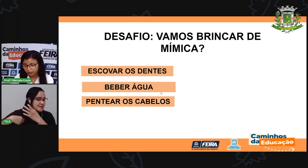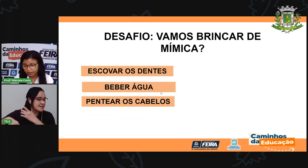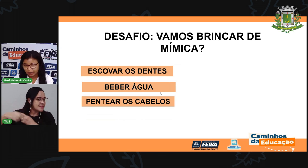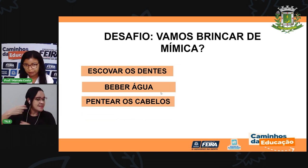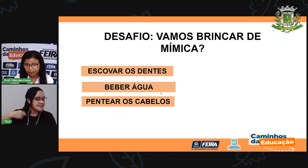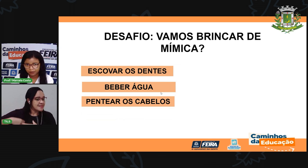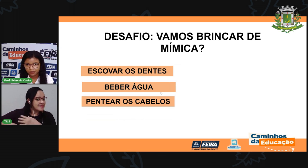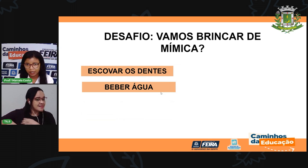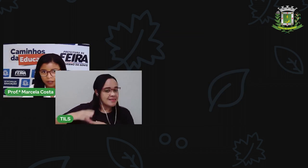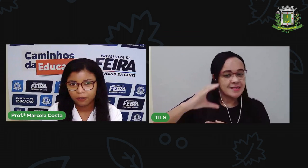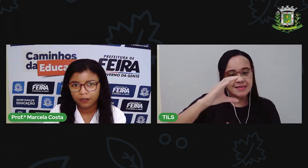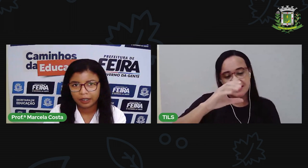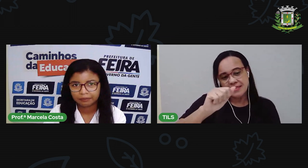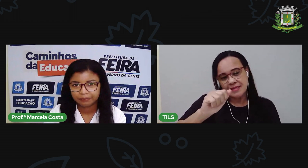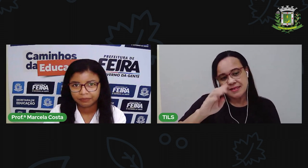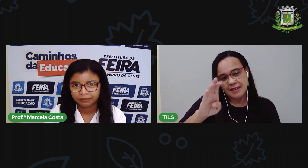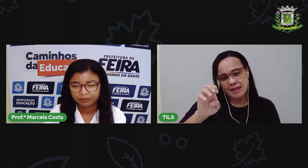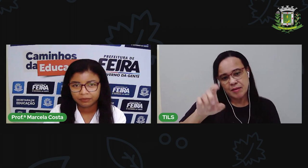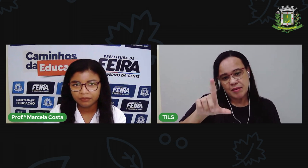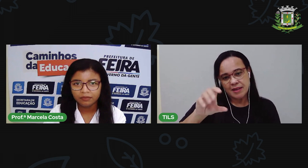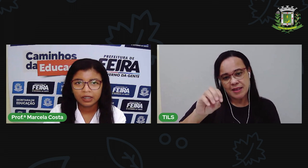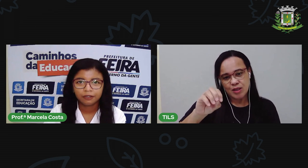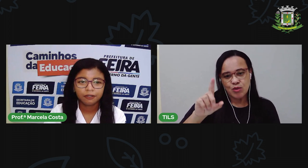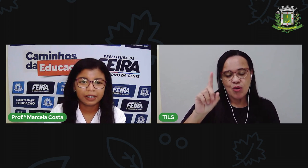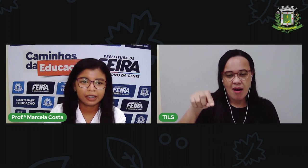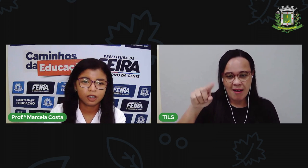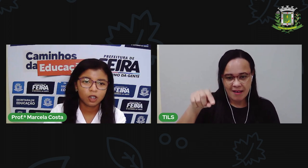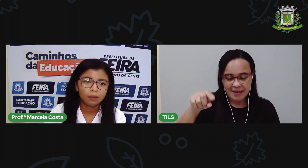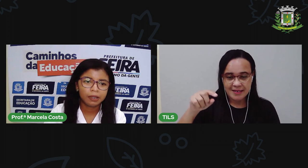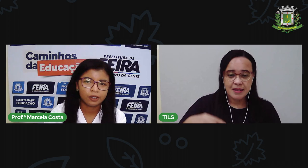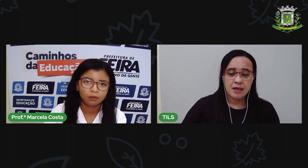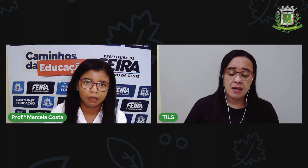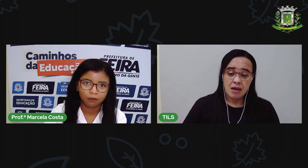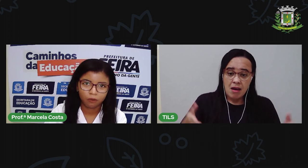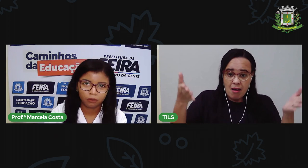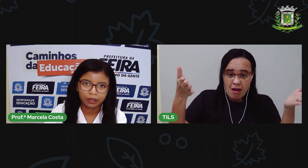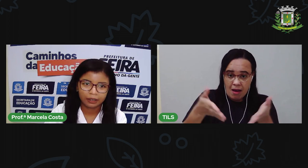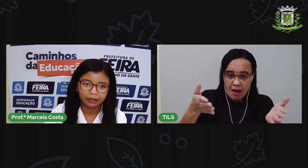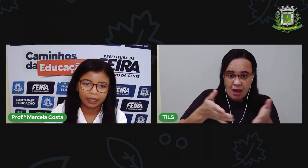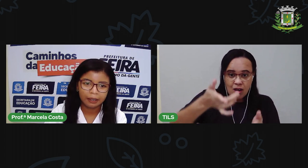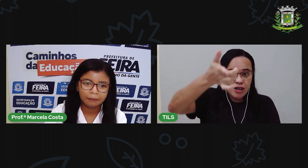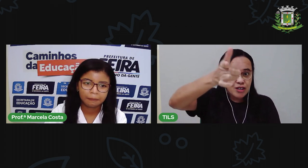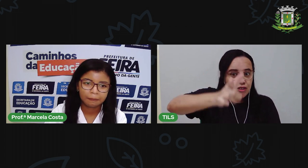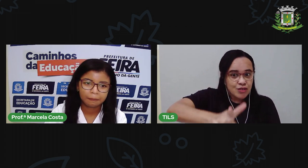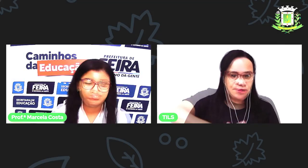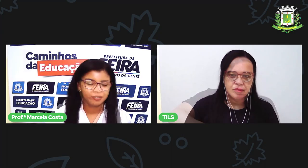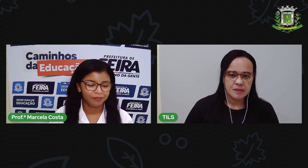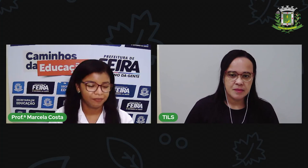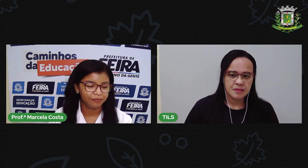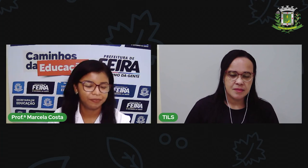Pentear os cabelos. Agora, eu vou fazer só mais uma outra, tá?